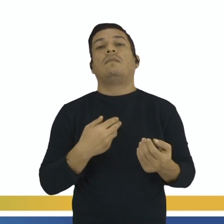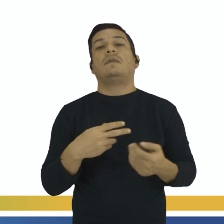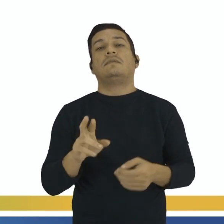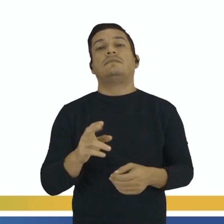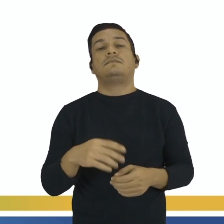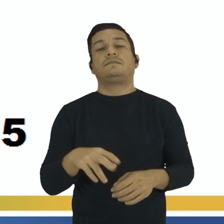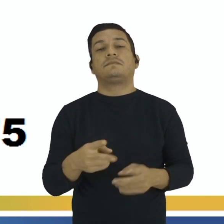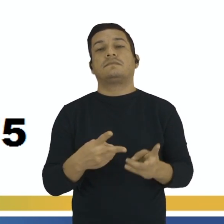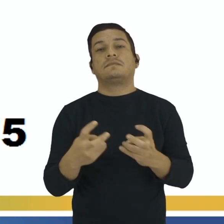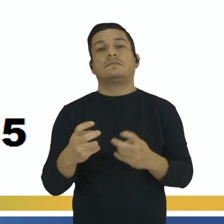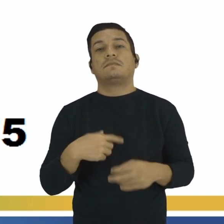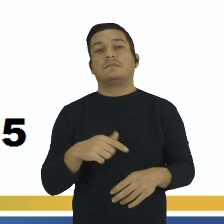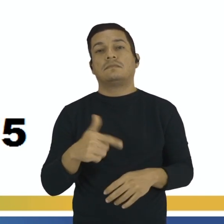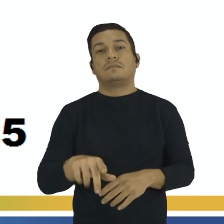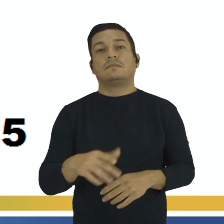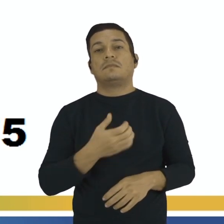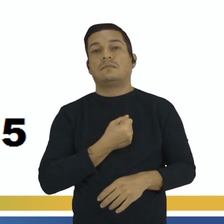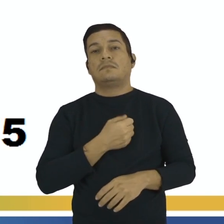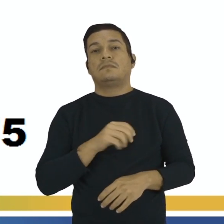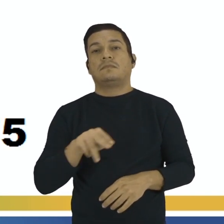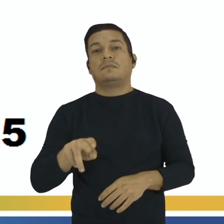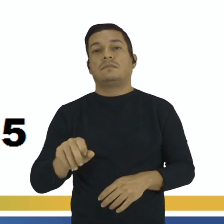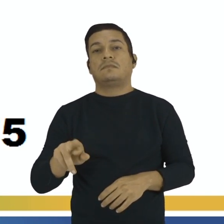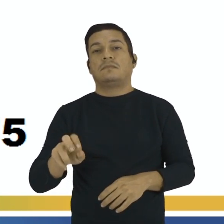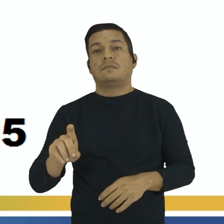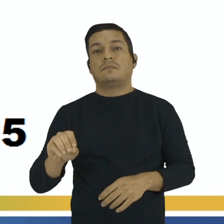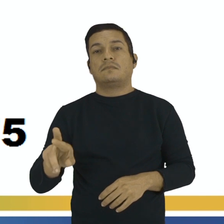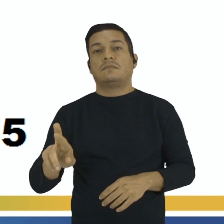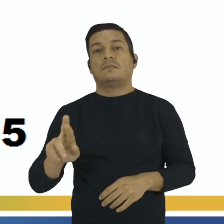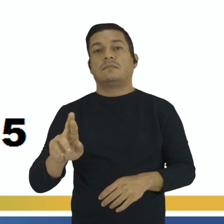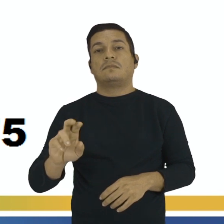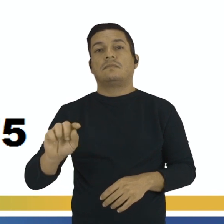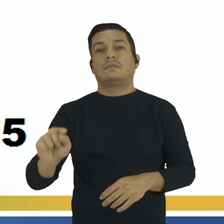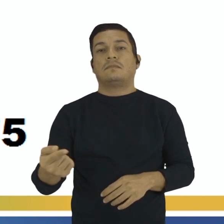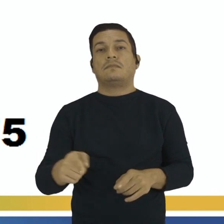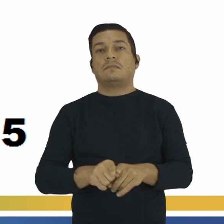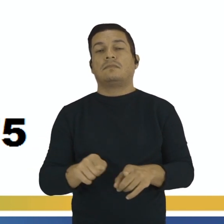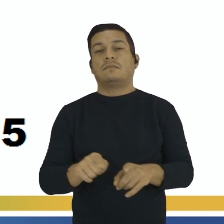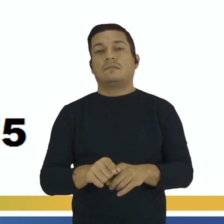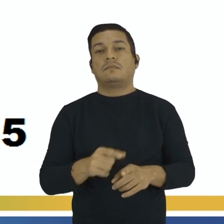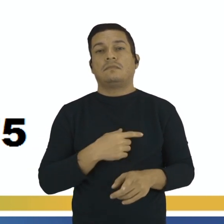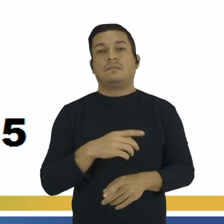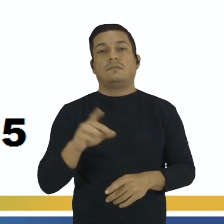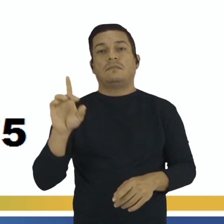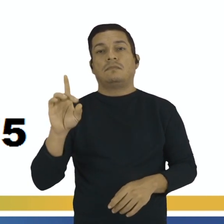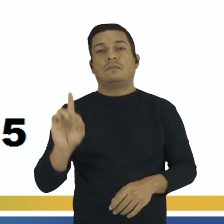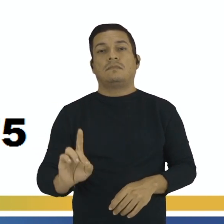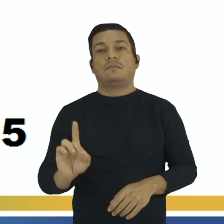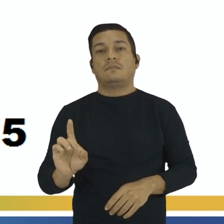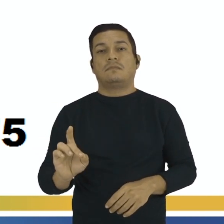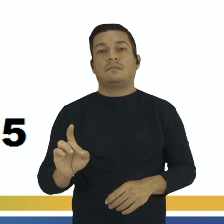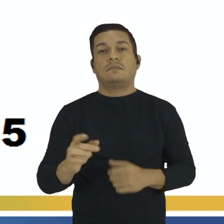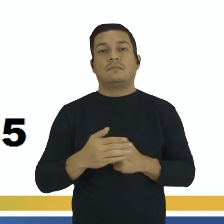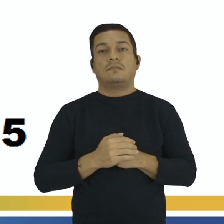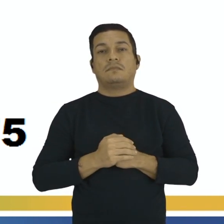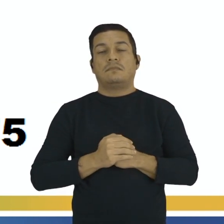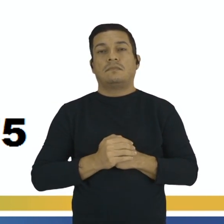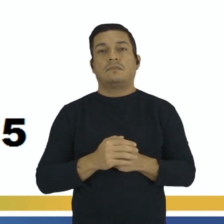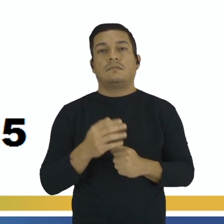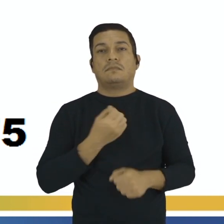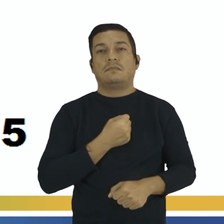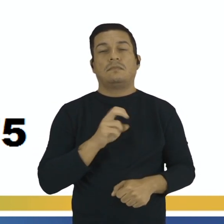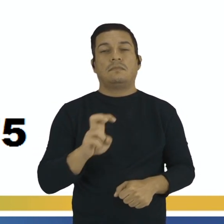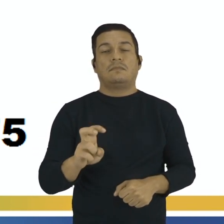observem que vou repetir o numerador e a minha vírgula que está posicionada à direita de forma invisível do